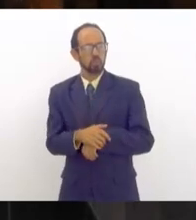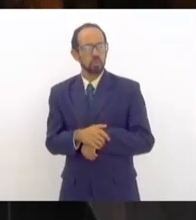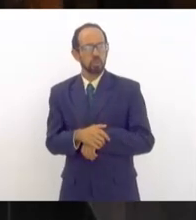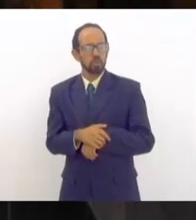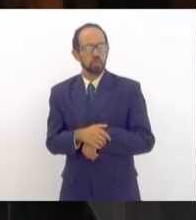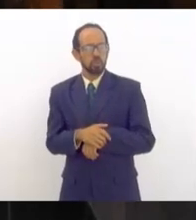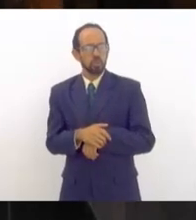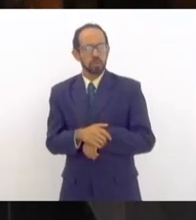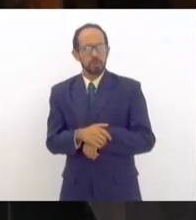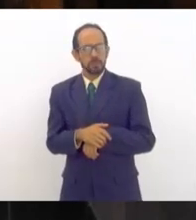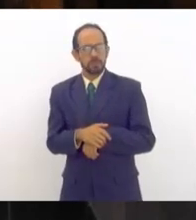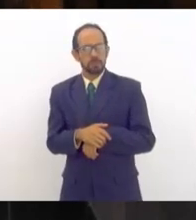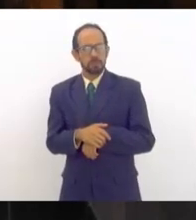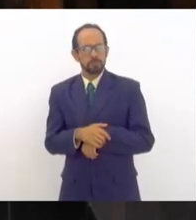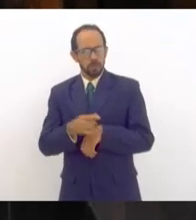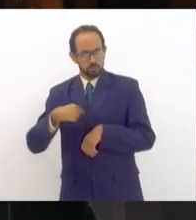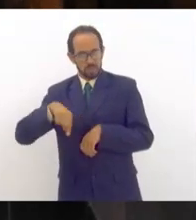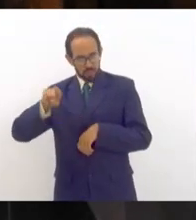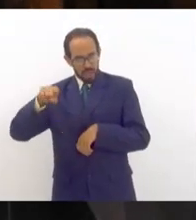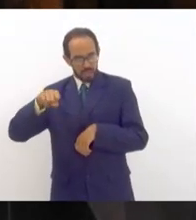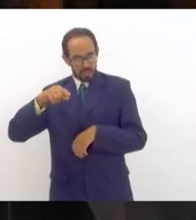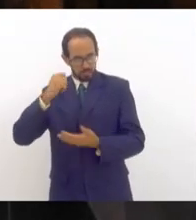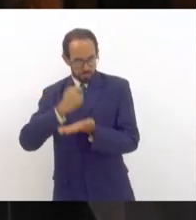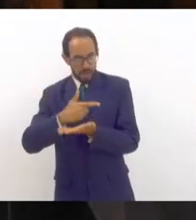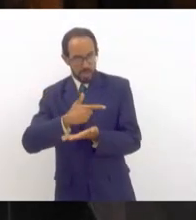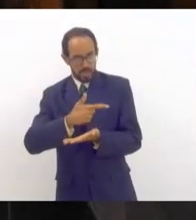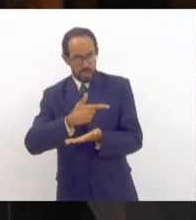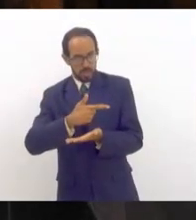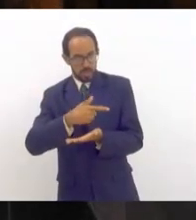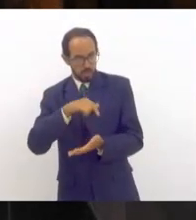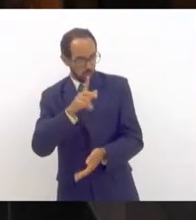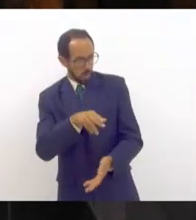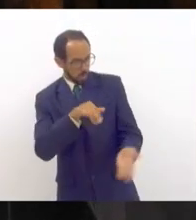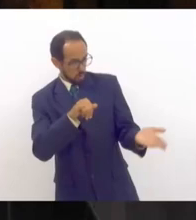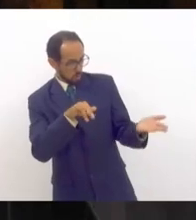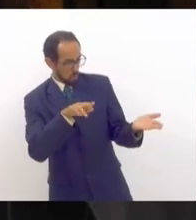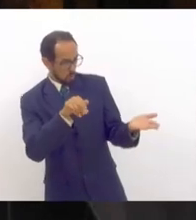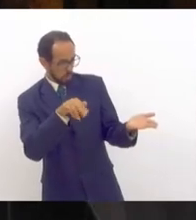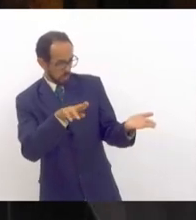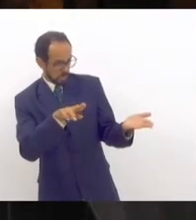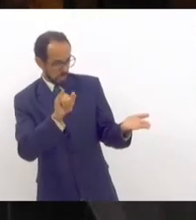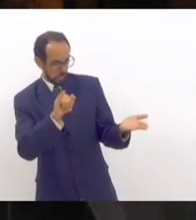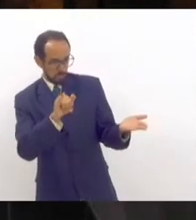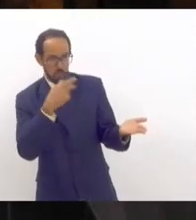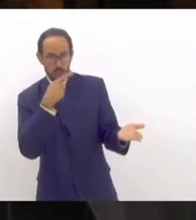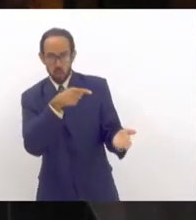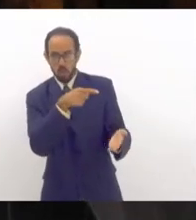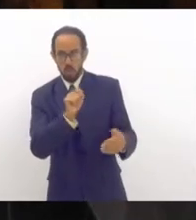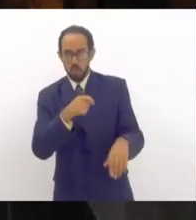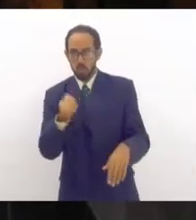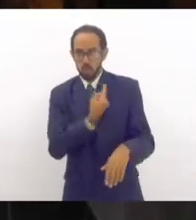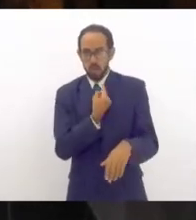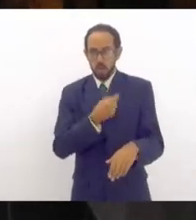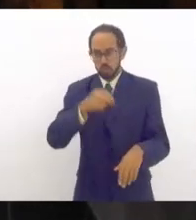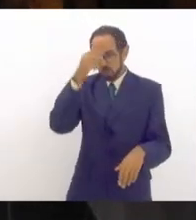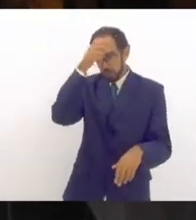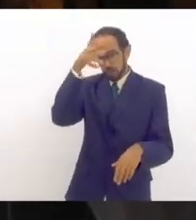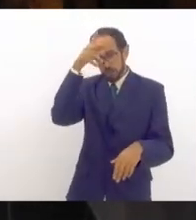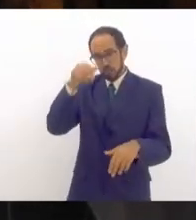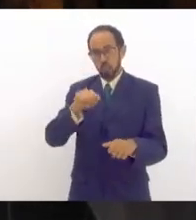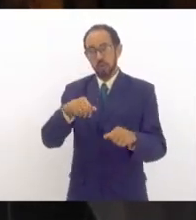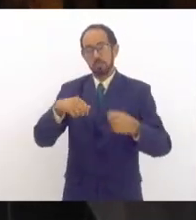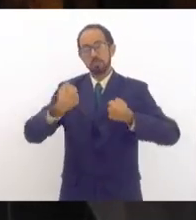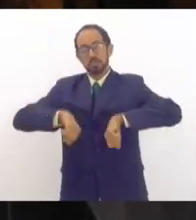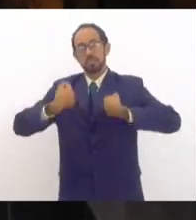igual foi bem colocado pelo meu amigo Yuri a gente como prefeitura a gente colocou nosso serviço de poda para cortar árvore